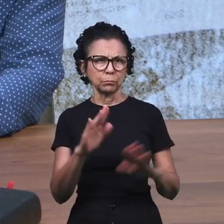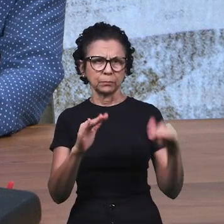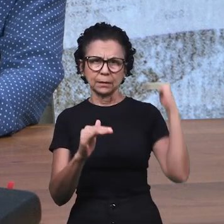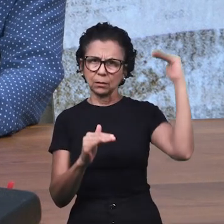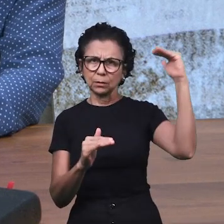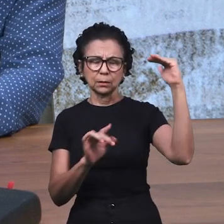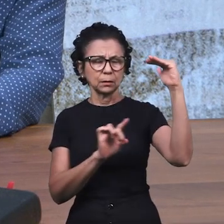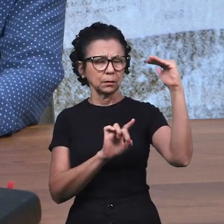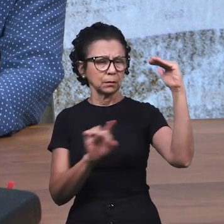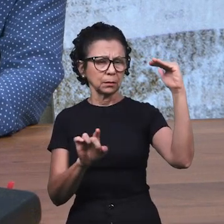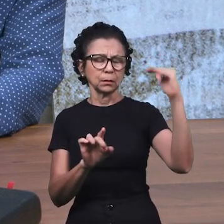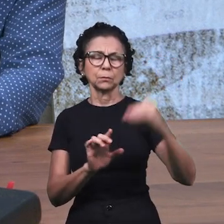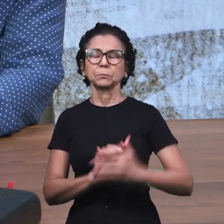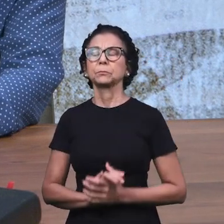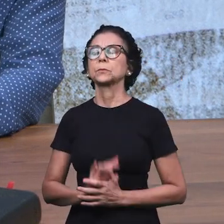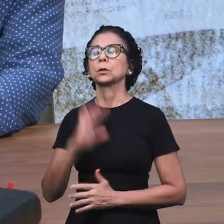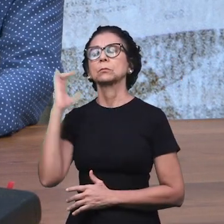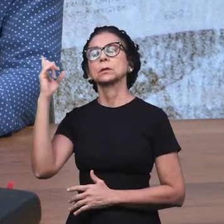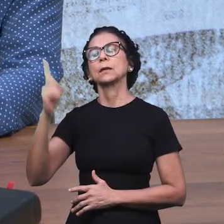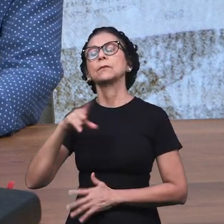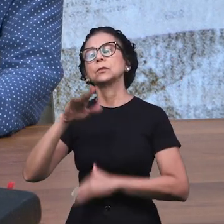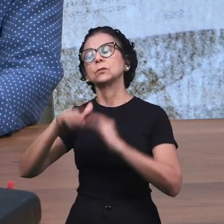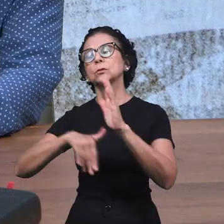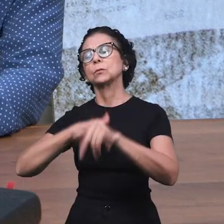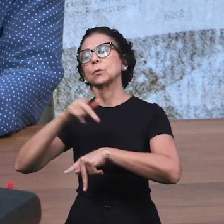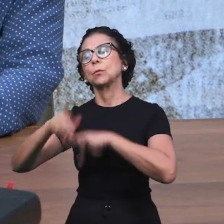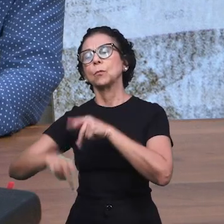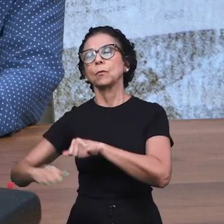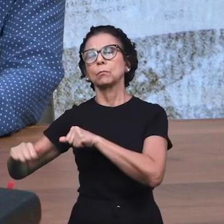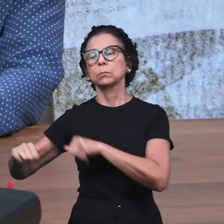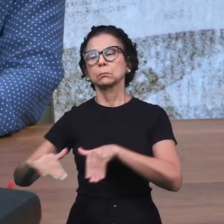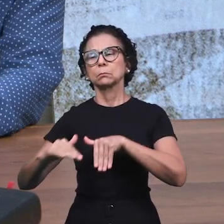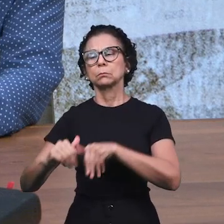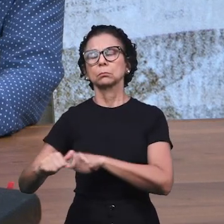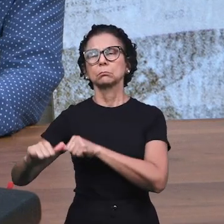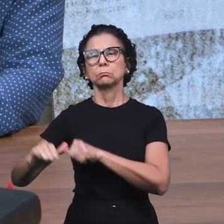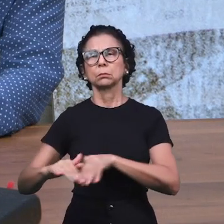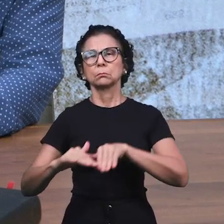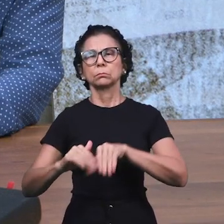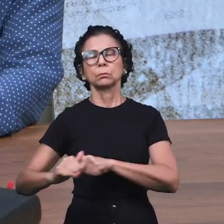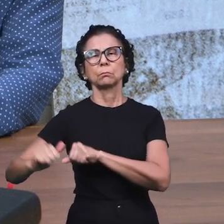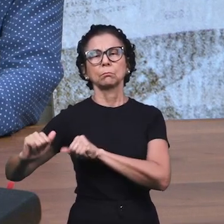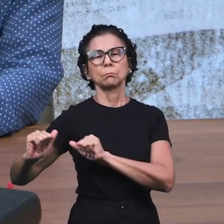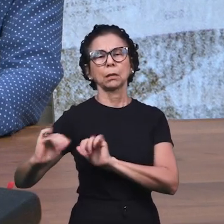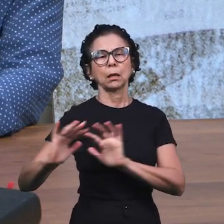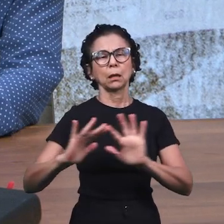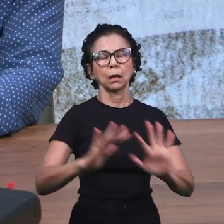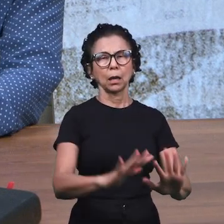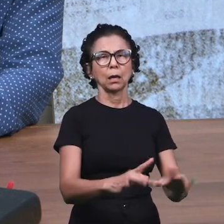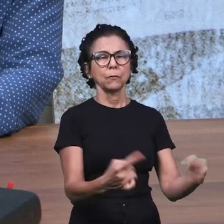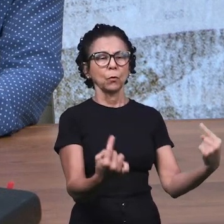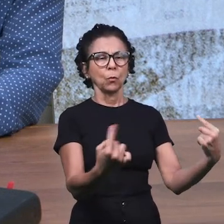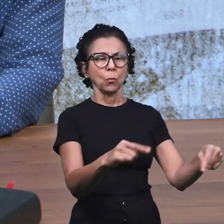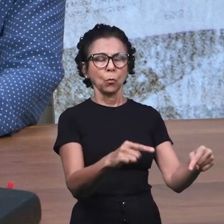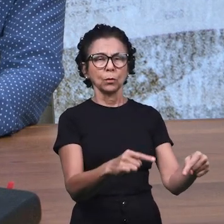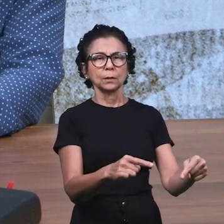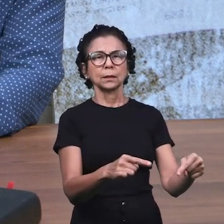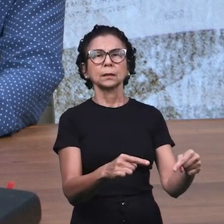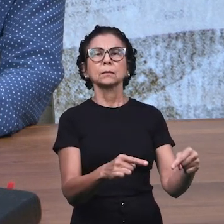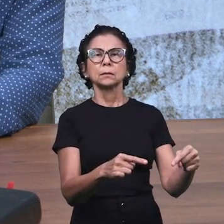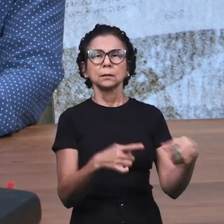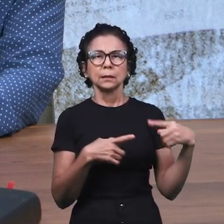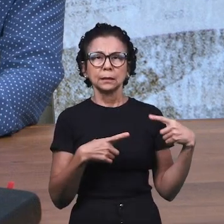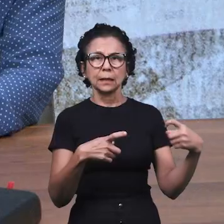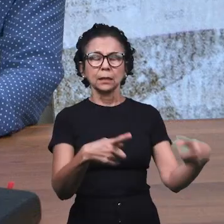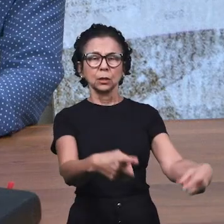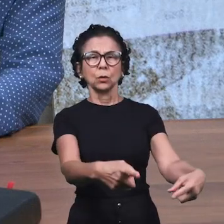ajuntou Davi a todo o povo e marchou para Rabá, e pelejou contra ela e a tomou. E